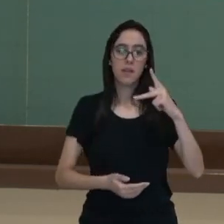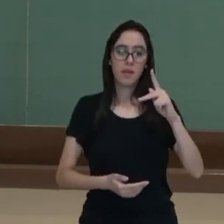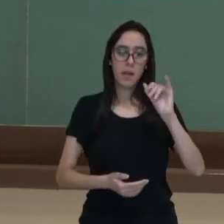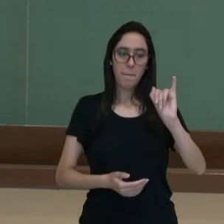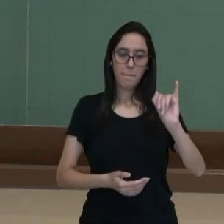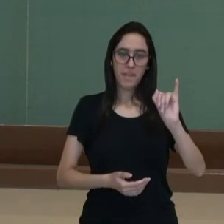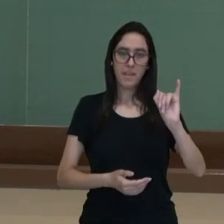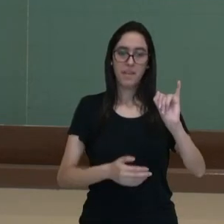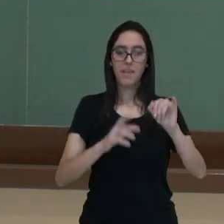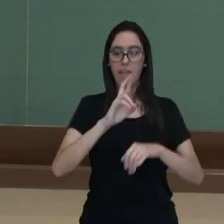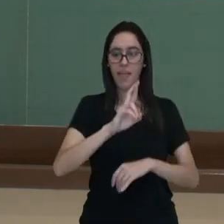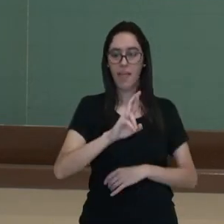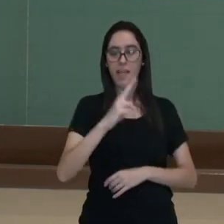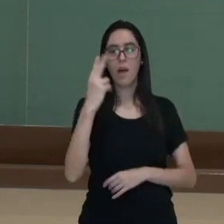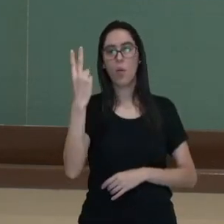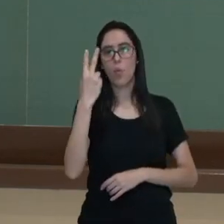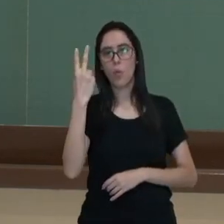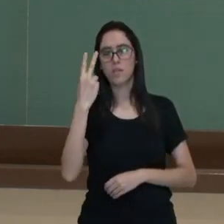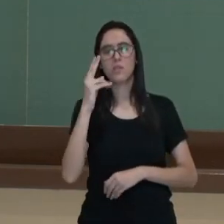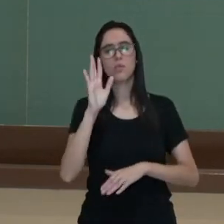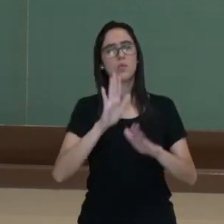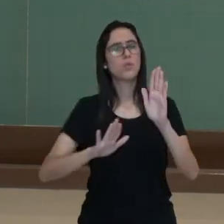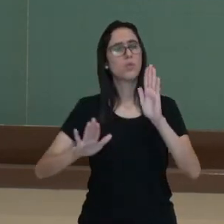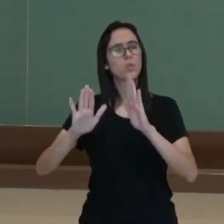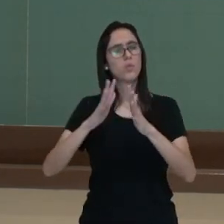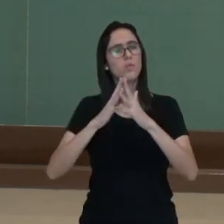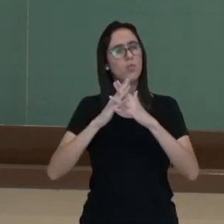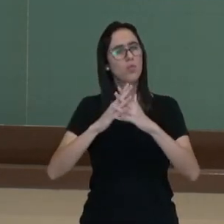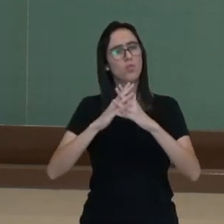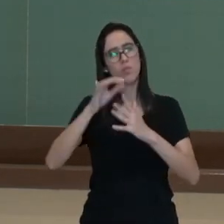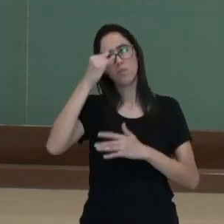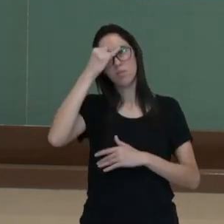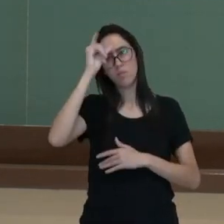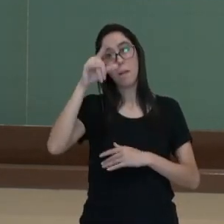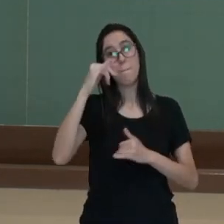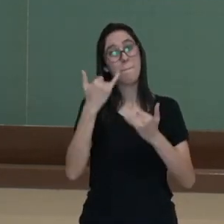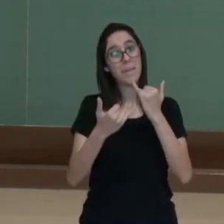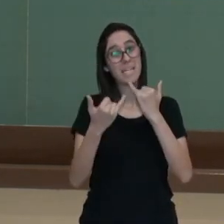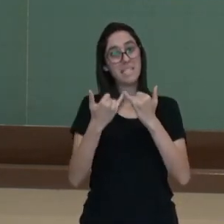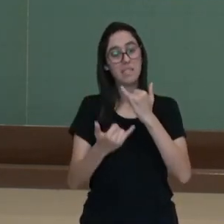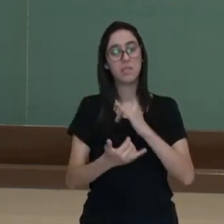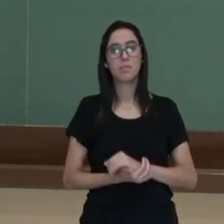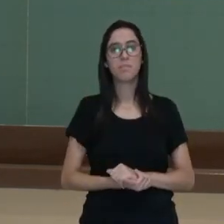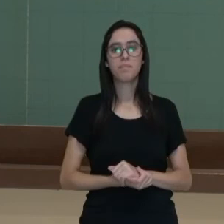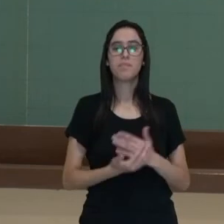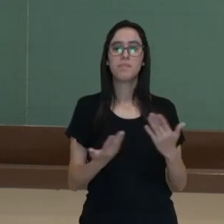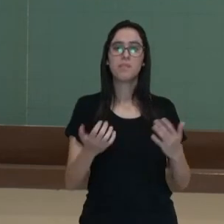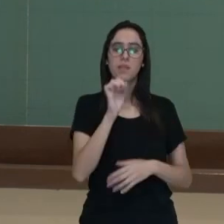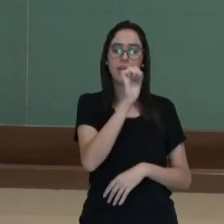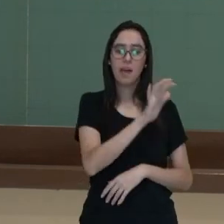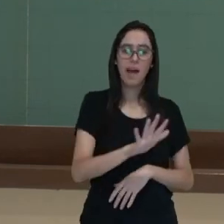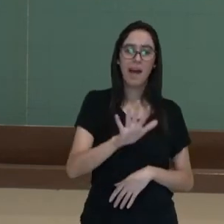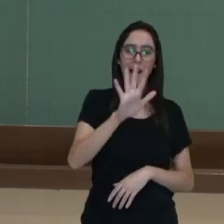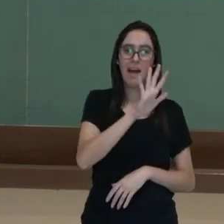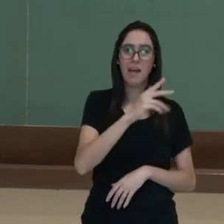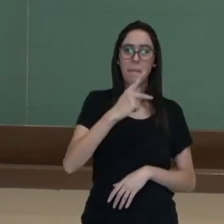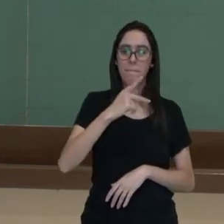ao quadrado. Então, cuidado, não se confunda. Ambos são muito parecidos, tá bom? Então, a área é πr ao